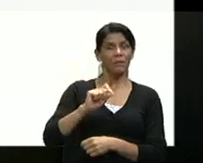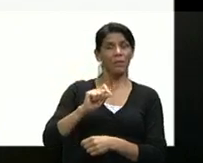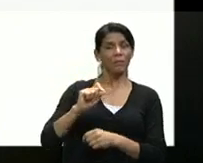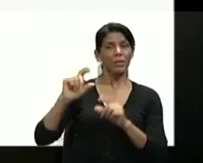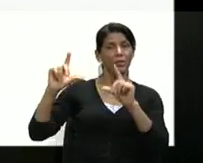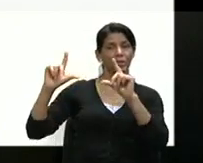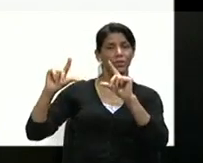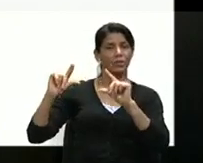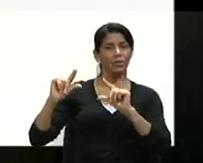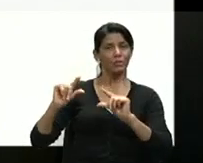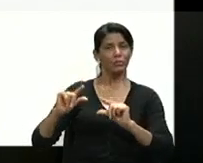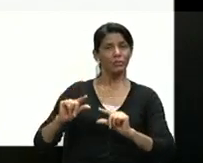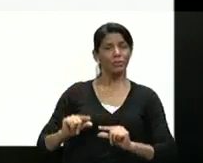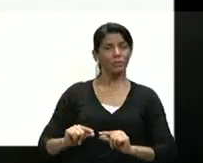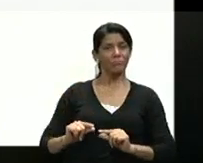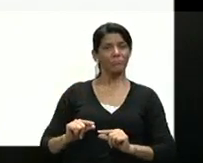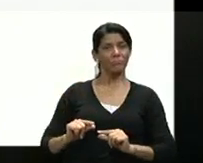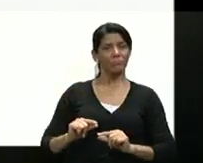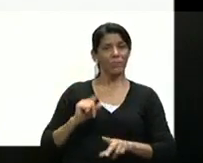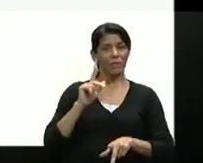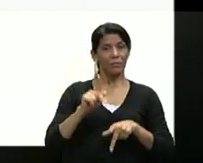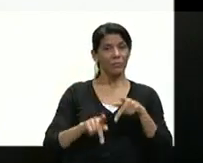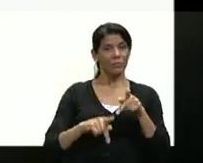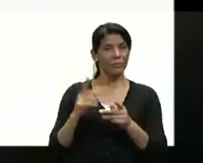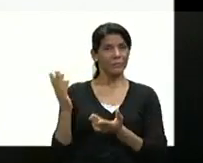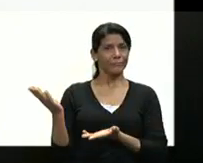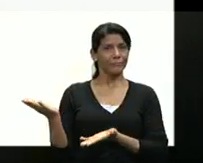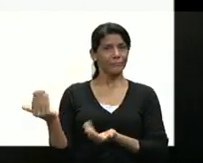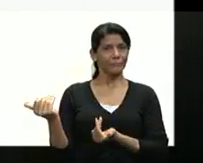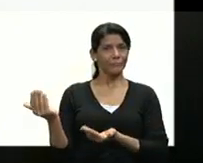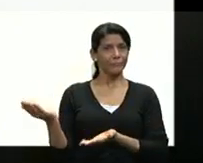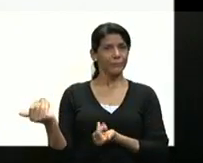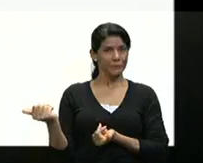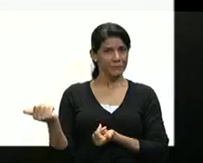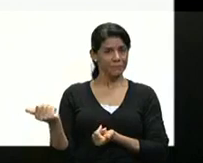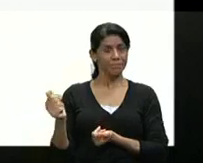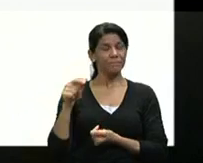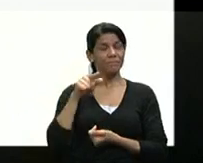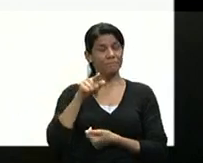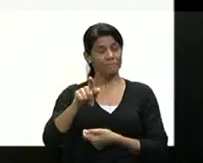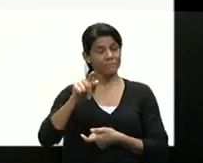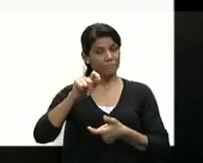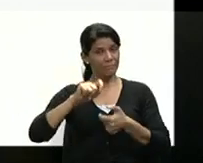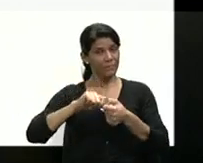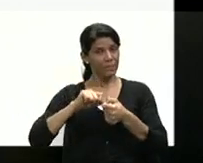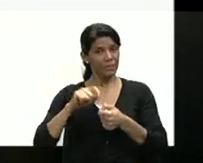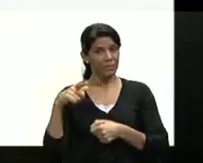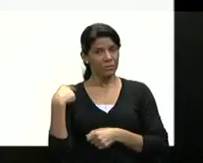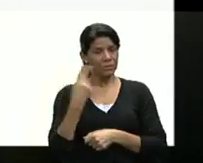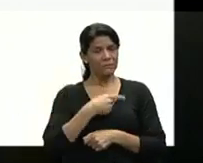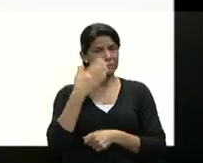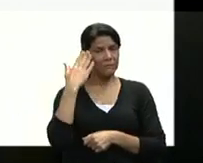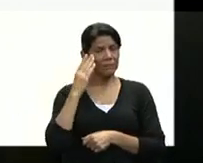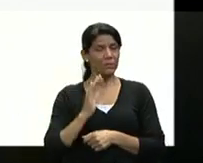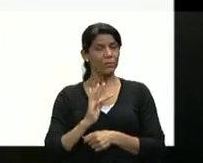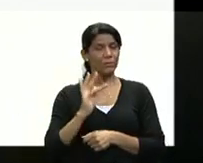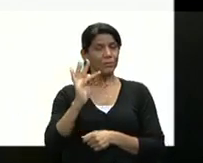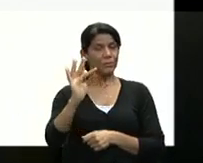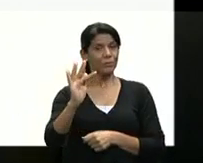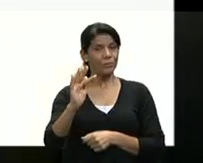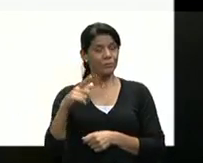declínio da população jovem. O que isso nos leva a entender que no futuro